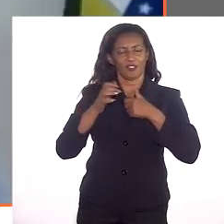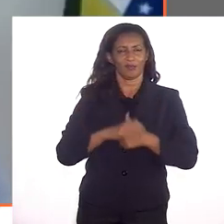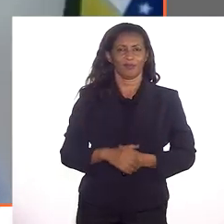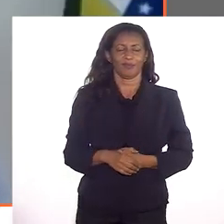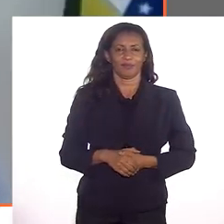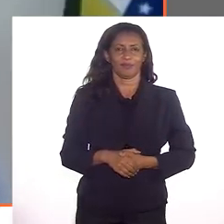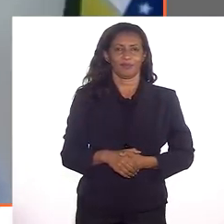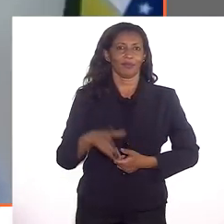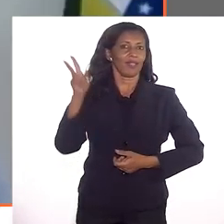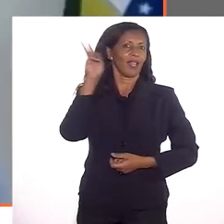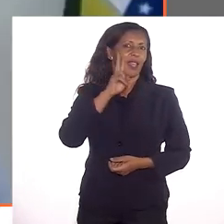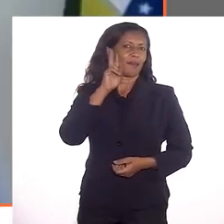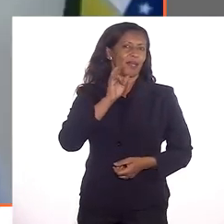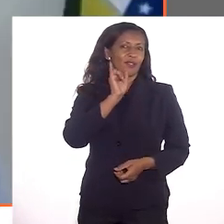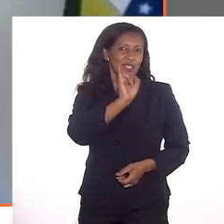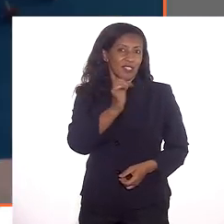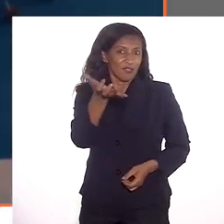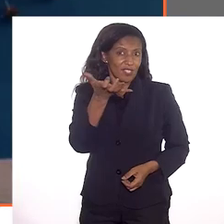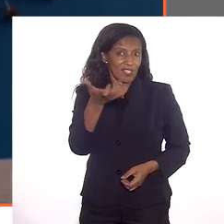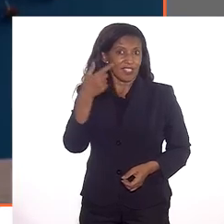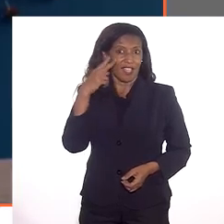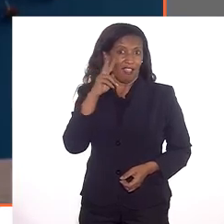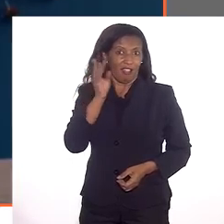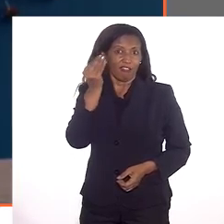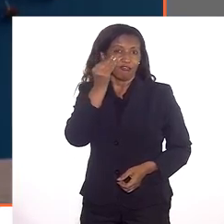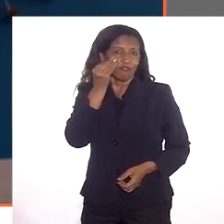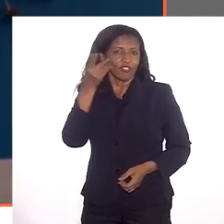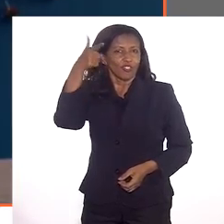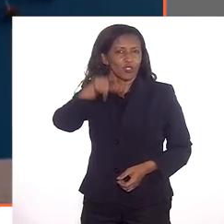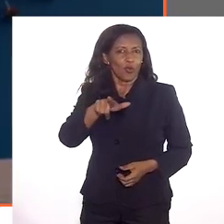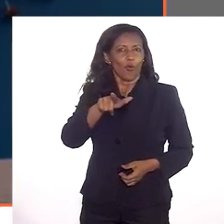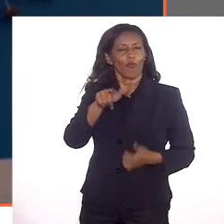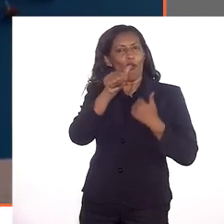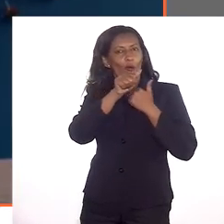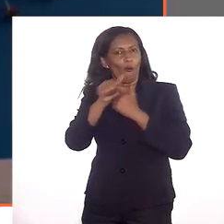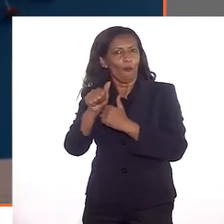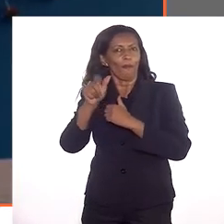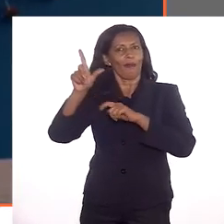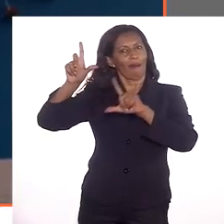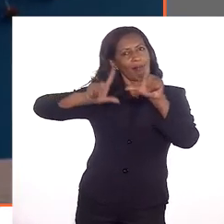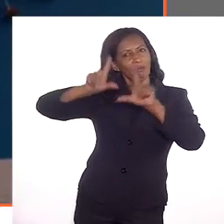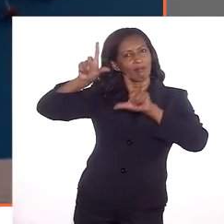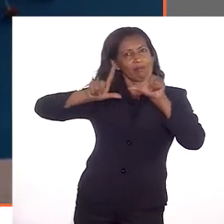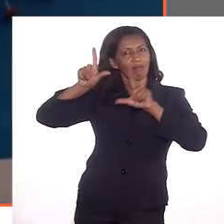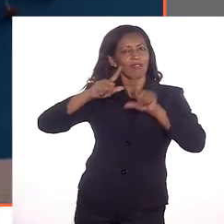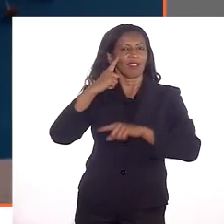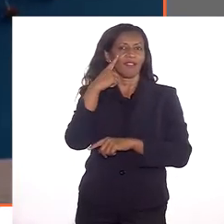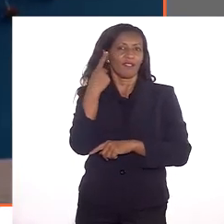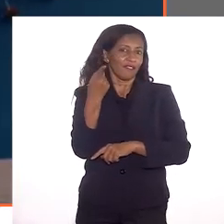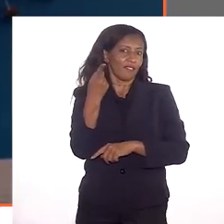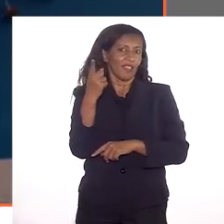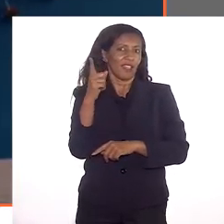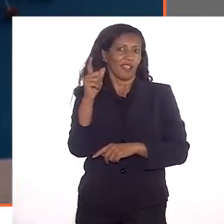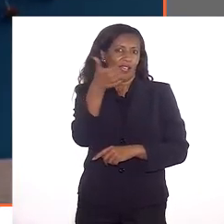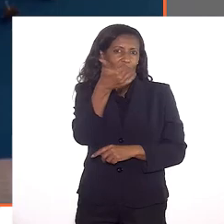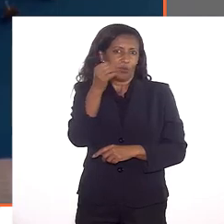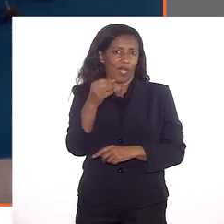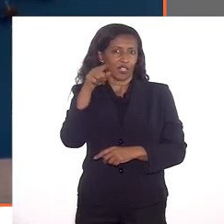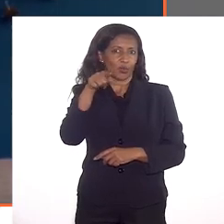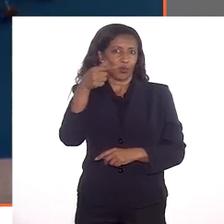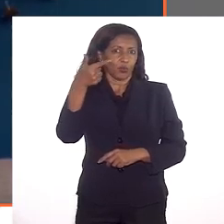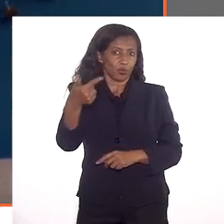Entrevista. Lembrando que se você quiser rever este programa ou acompanhar a programação da TV Alerj, basta